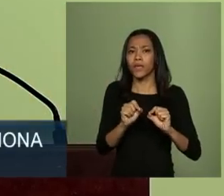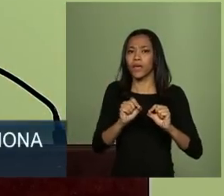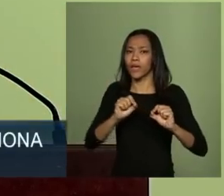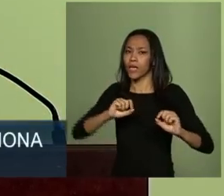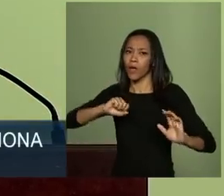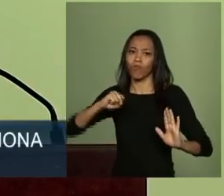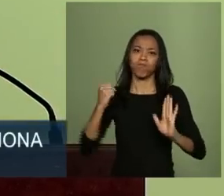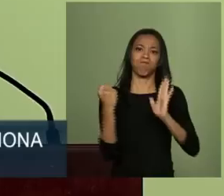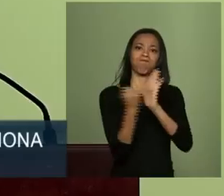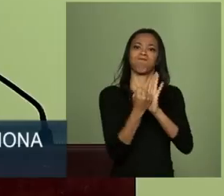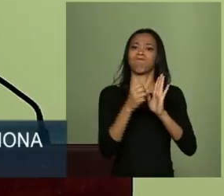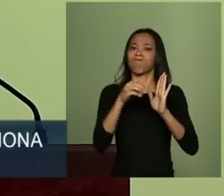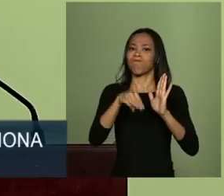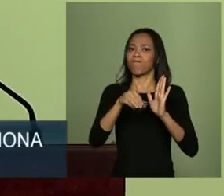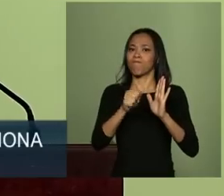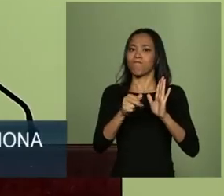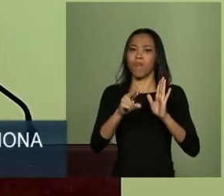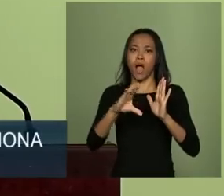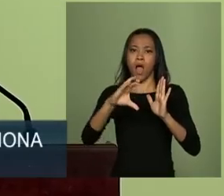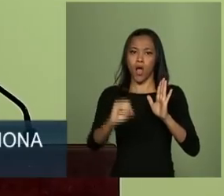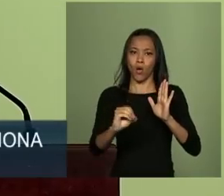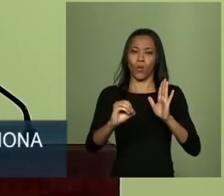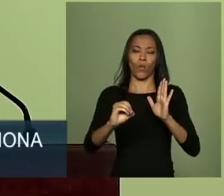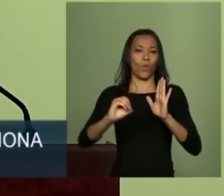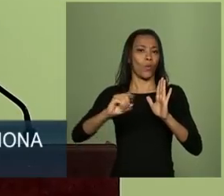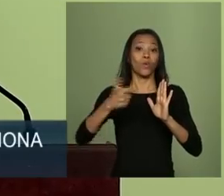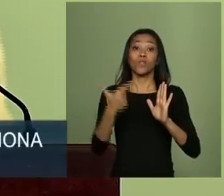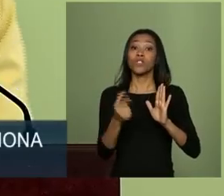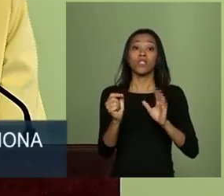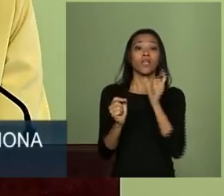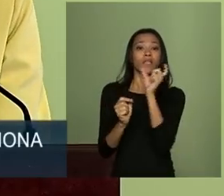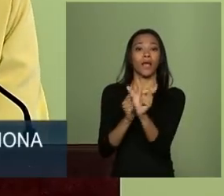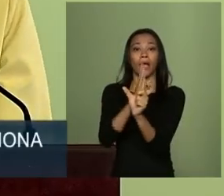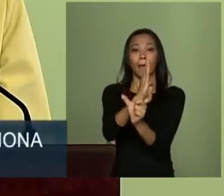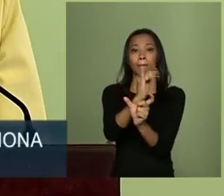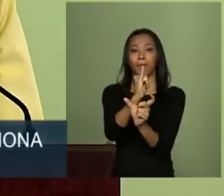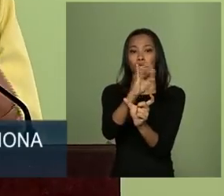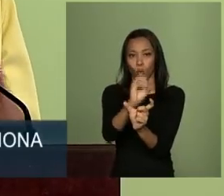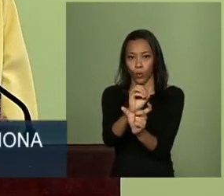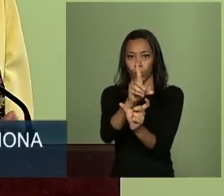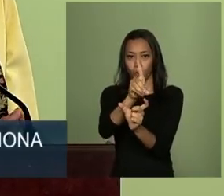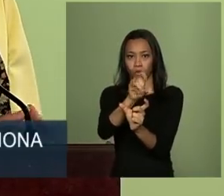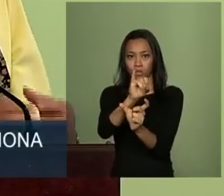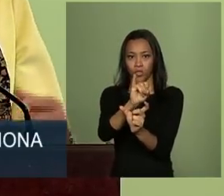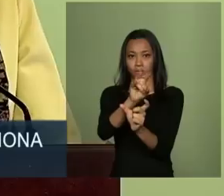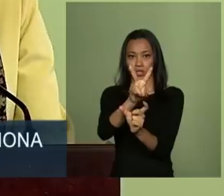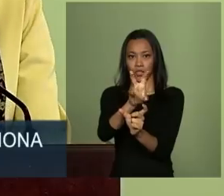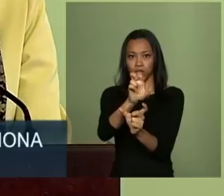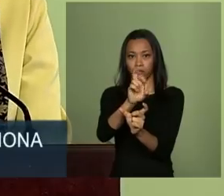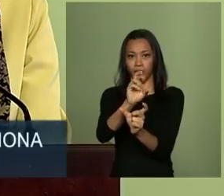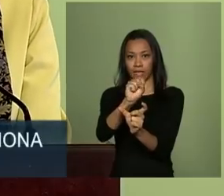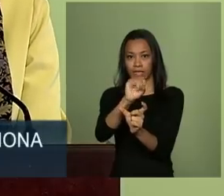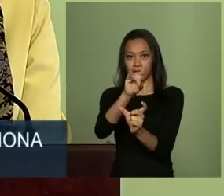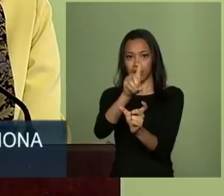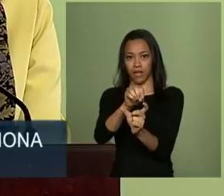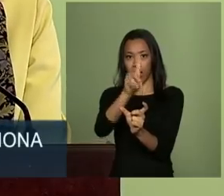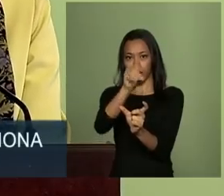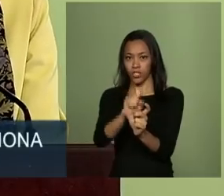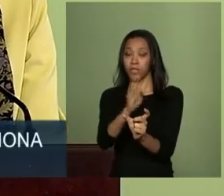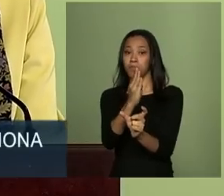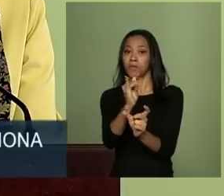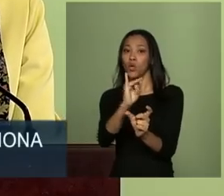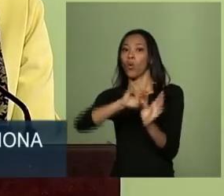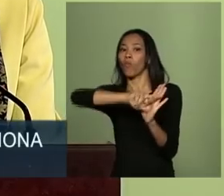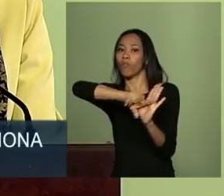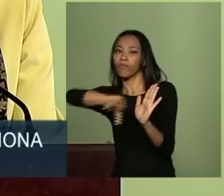marco legal para a biodiversidade no Brasil. É isso que nós estamos fazendo. Nós estamos garantindo